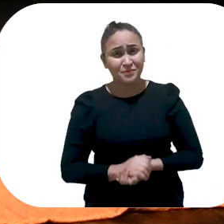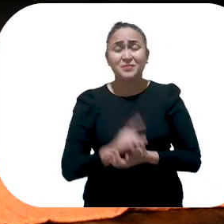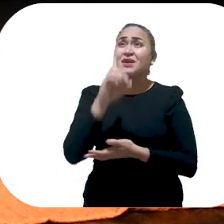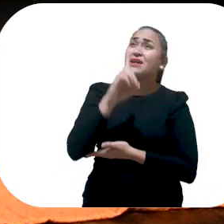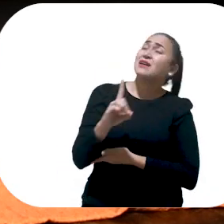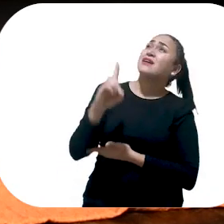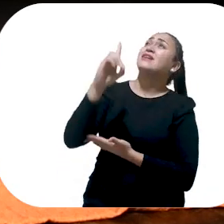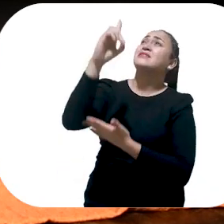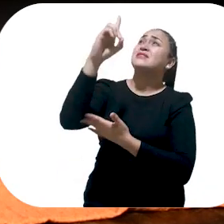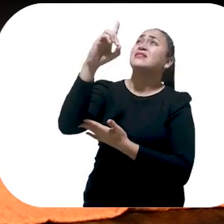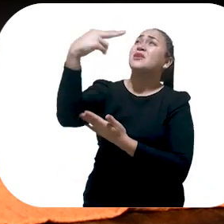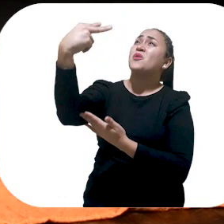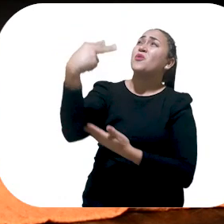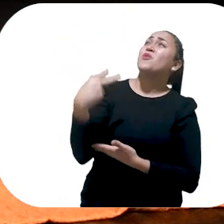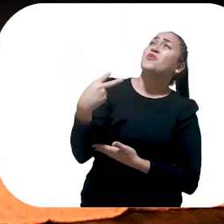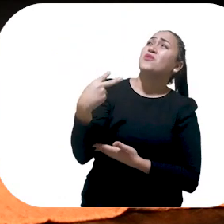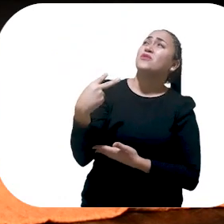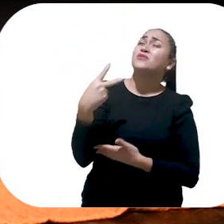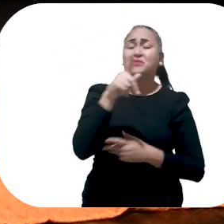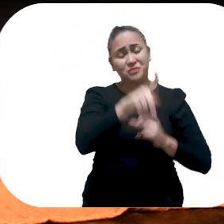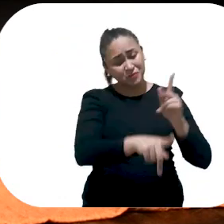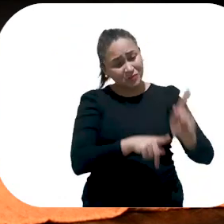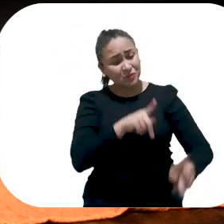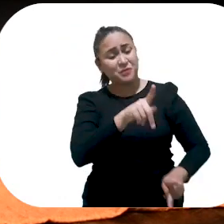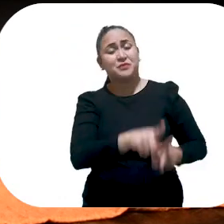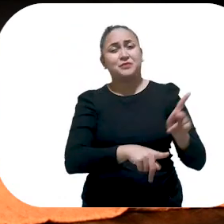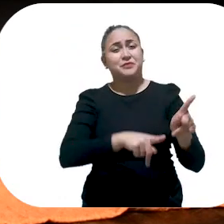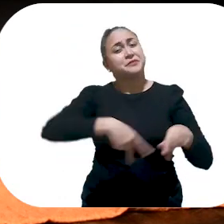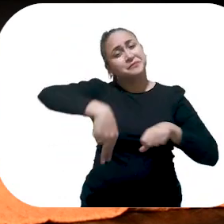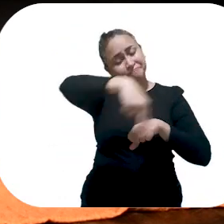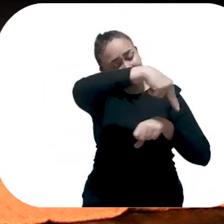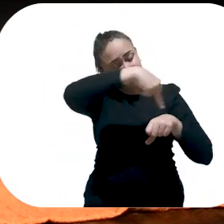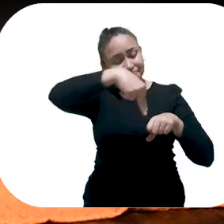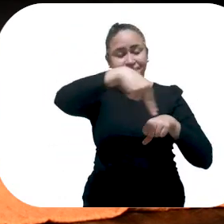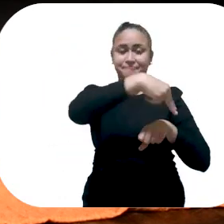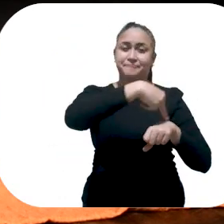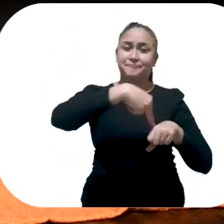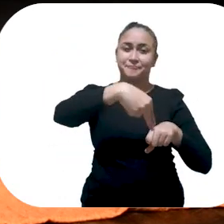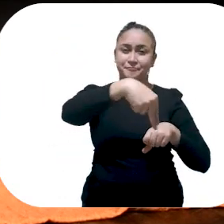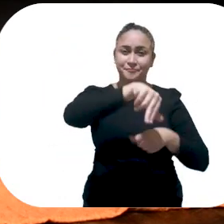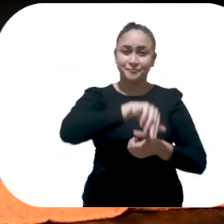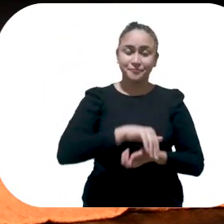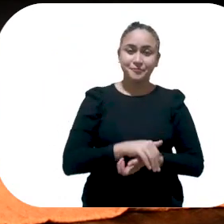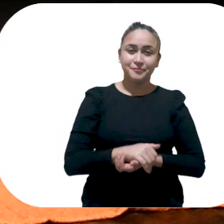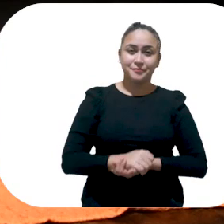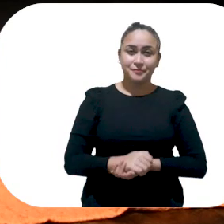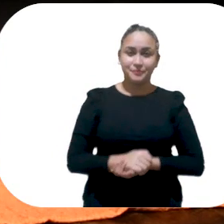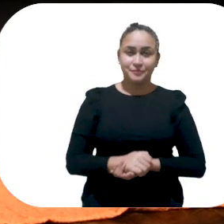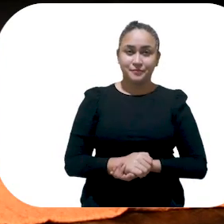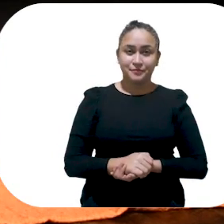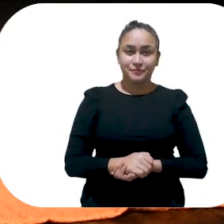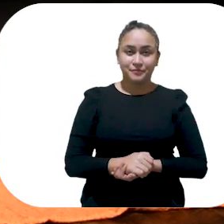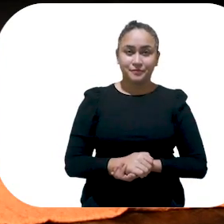ó Deus, ouve, ó povo, ouve, nação. Volta